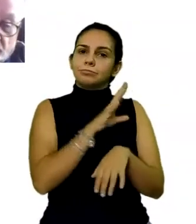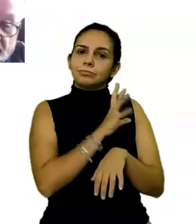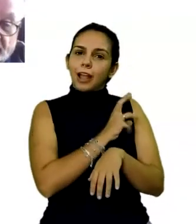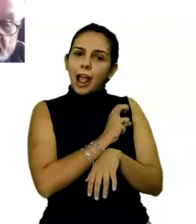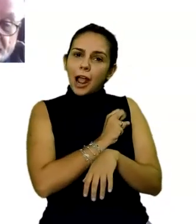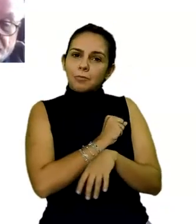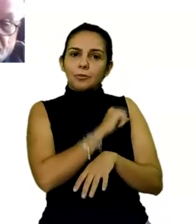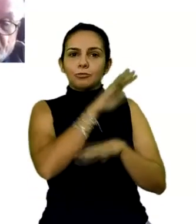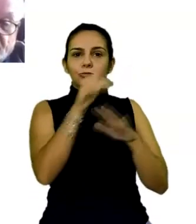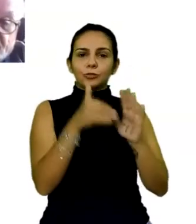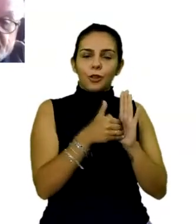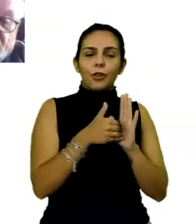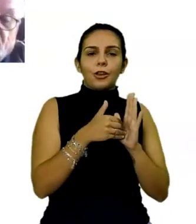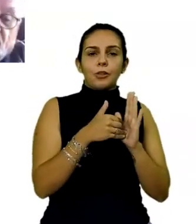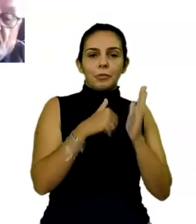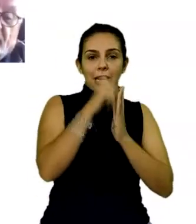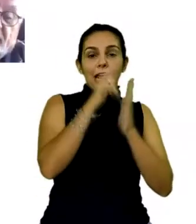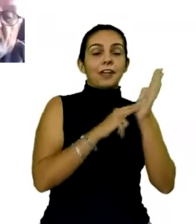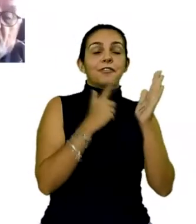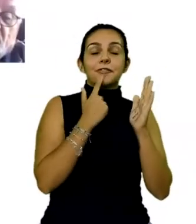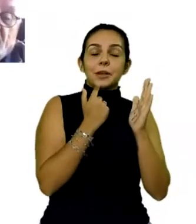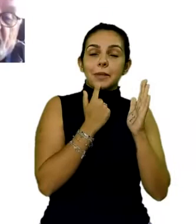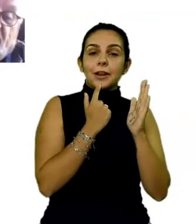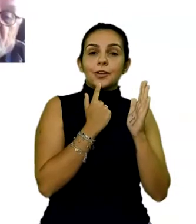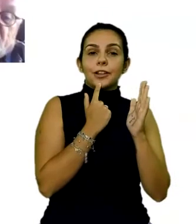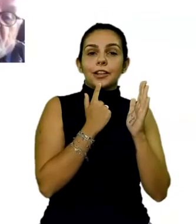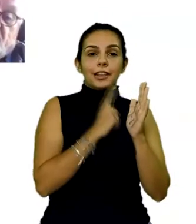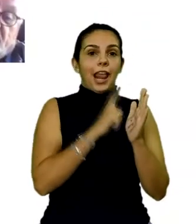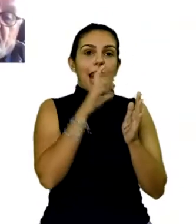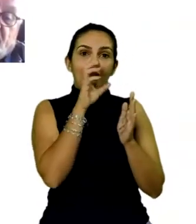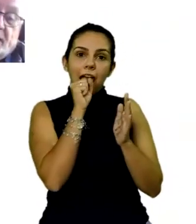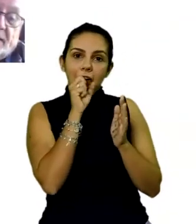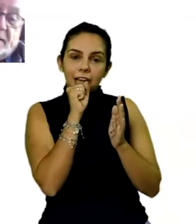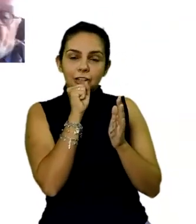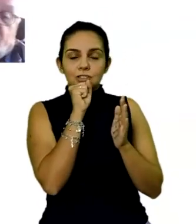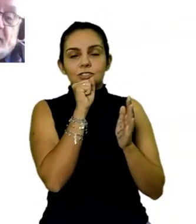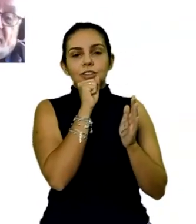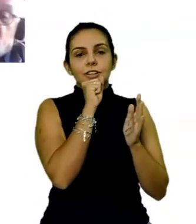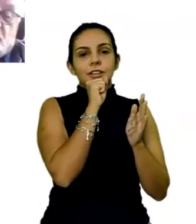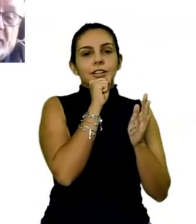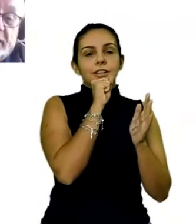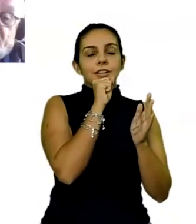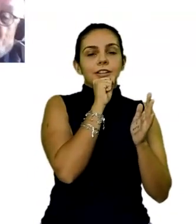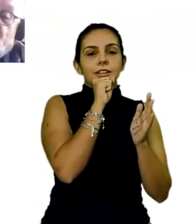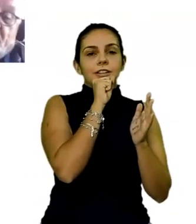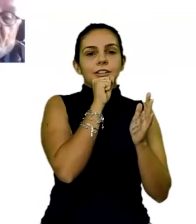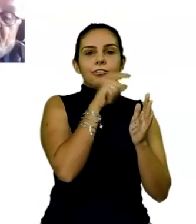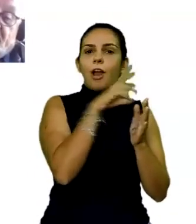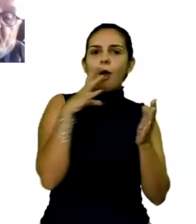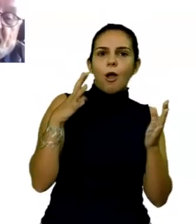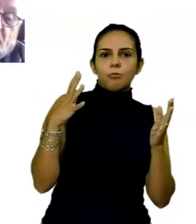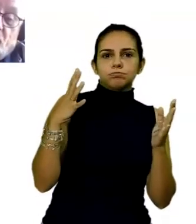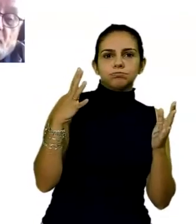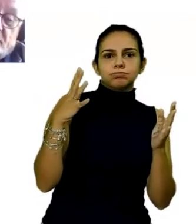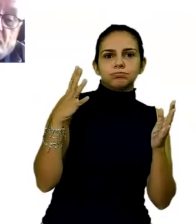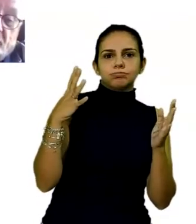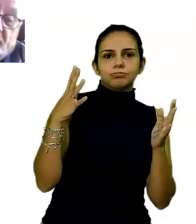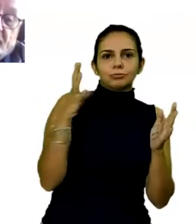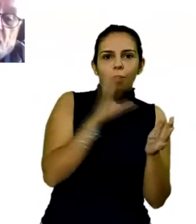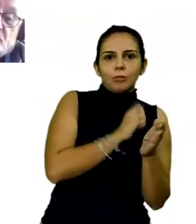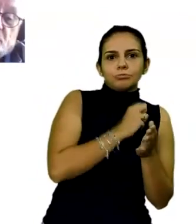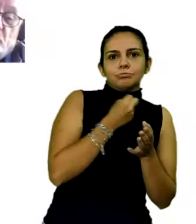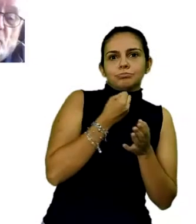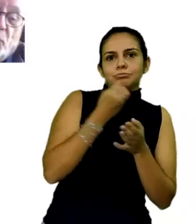de todos, né? Então, aí tem o laranja, que é aventureiro, né? Que é aquela